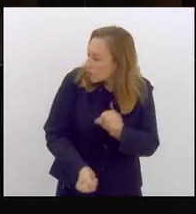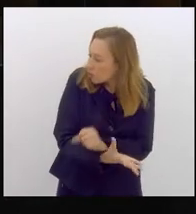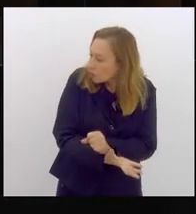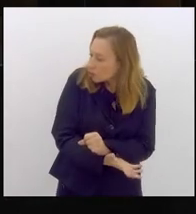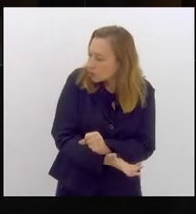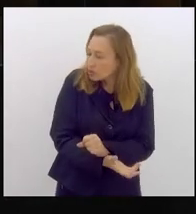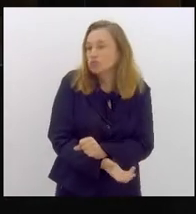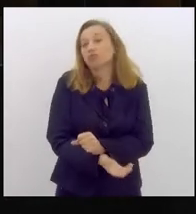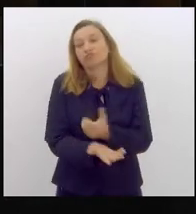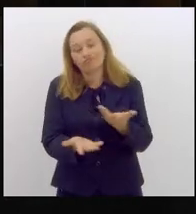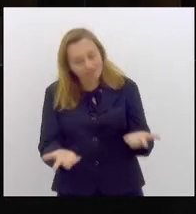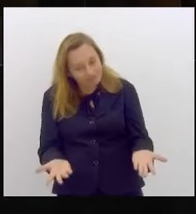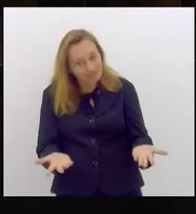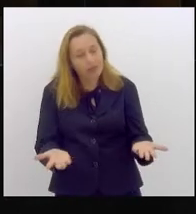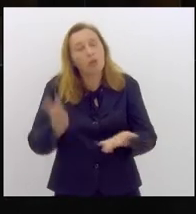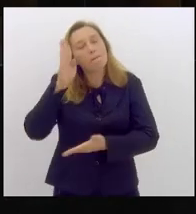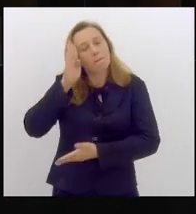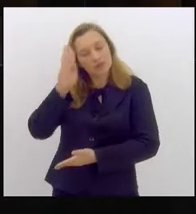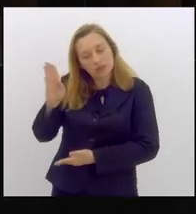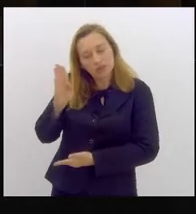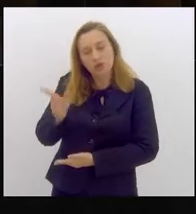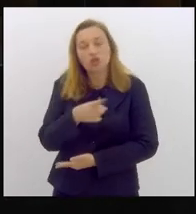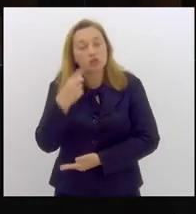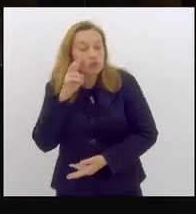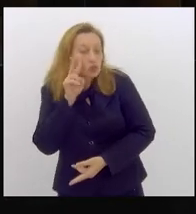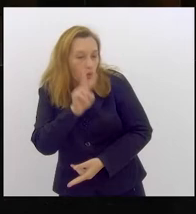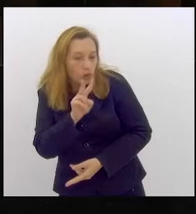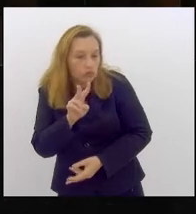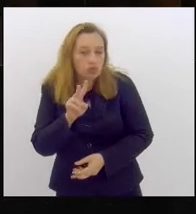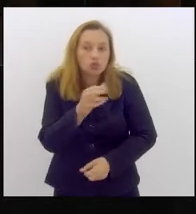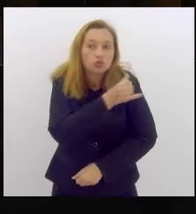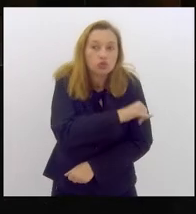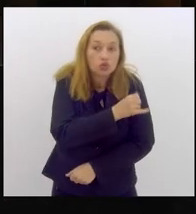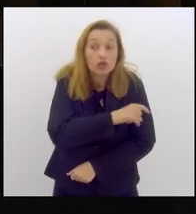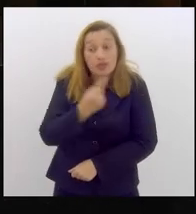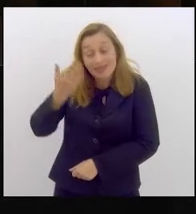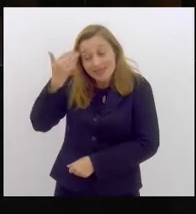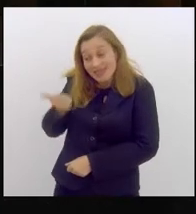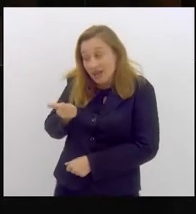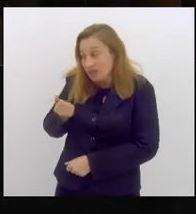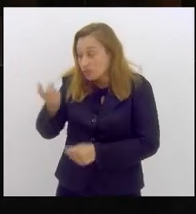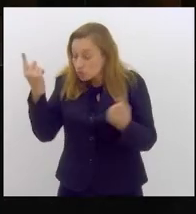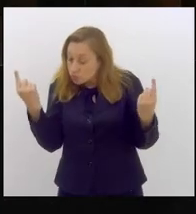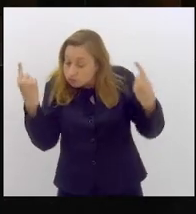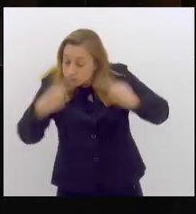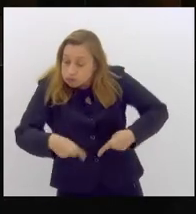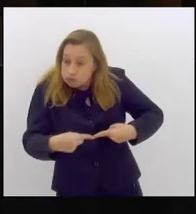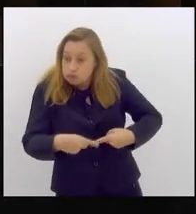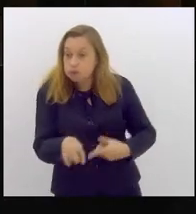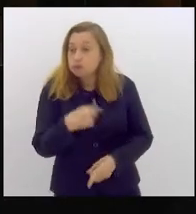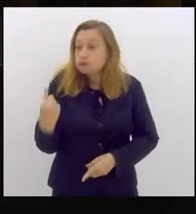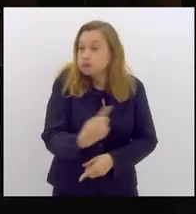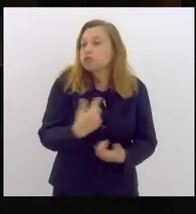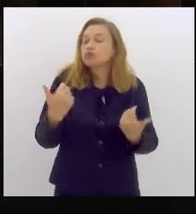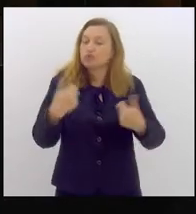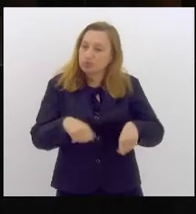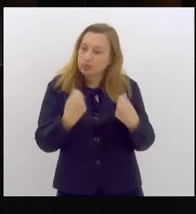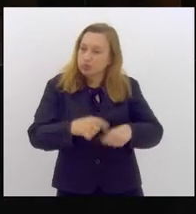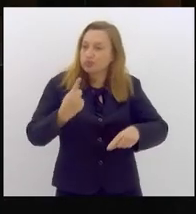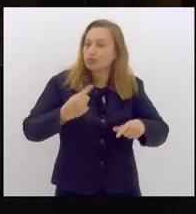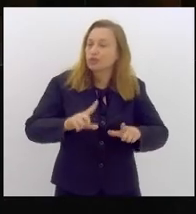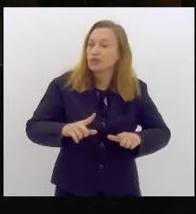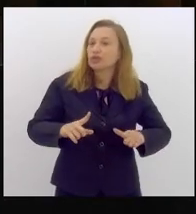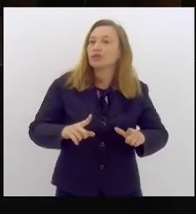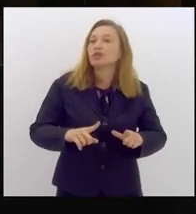o negacionismo. Então, é fundamental que a gente olhe para o Rio de Janeiro e saiba dos desafios que nós precisamos